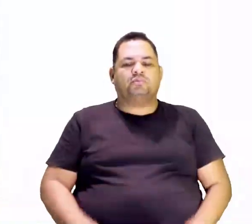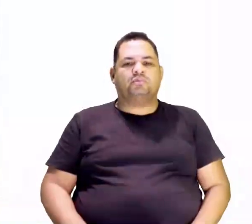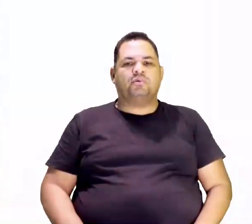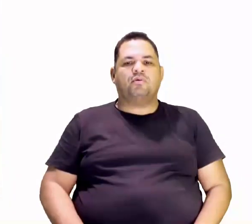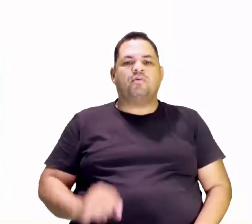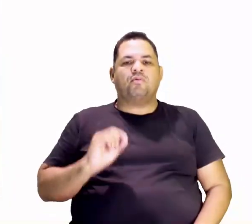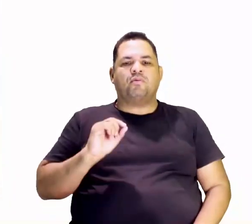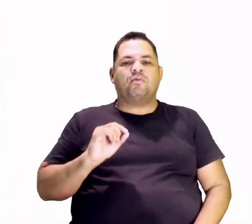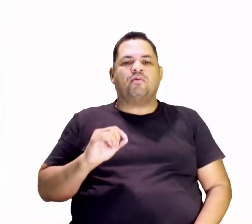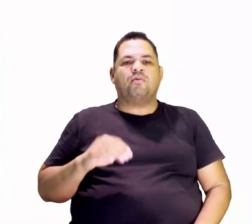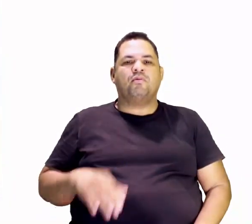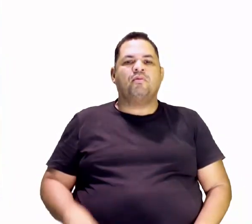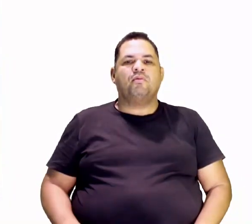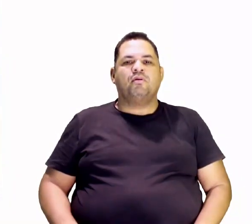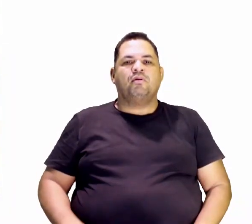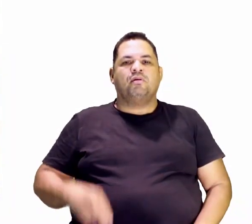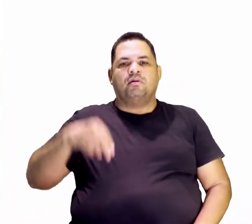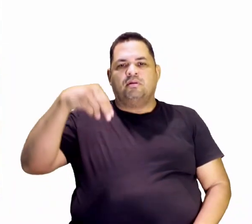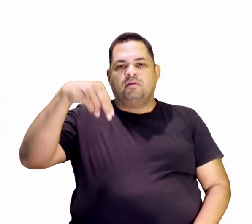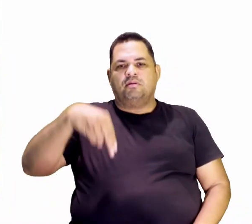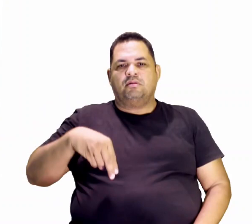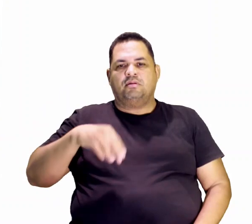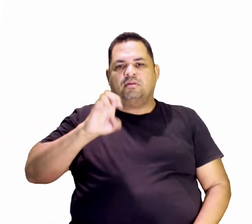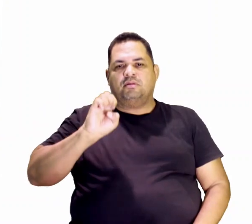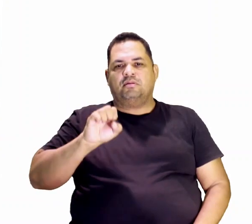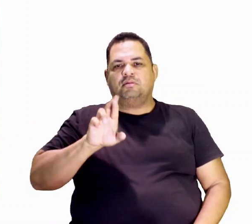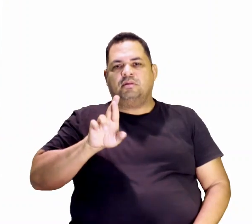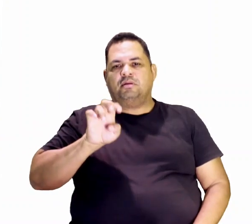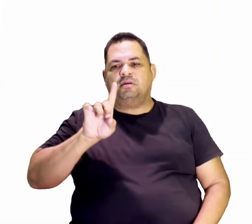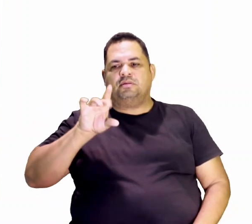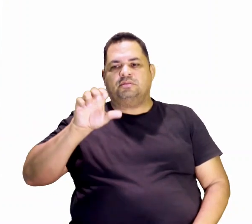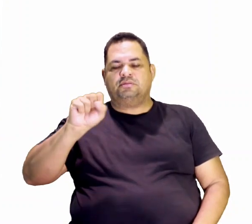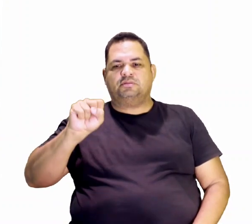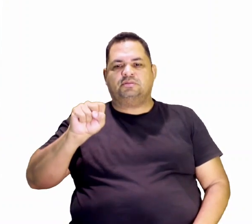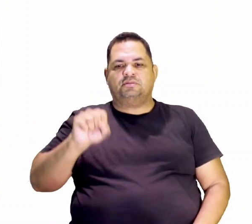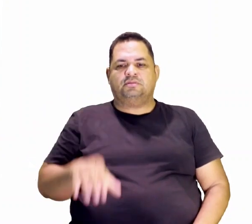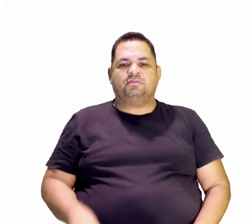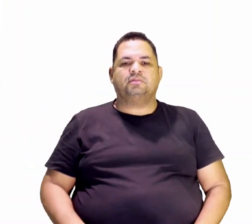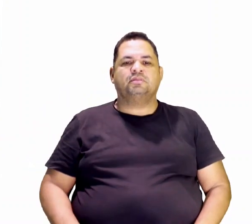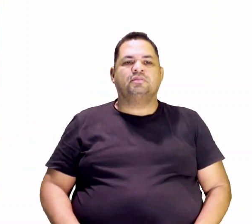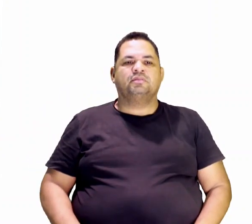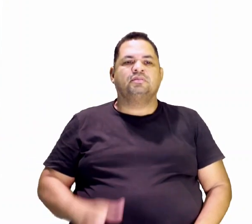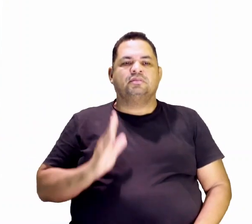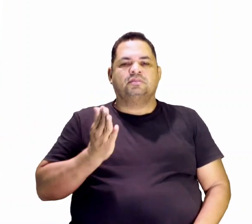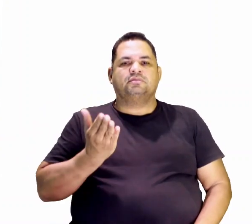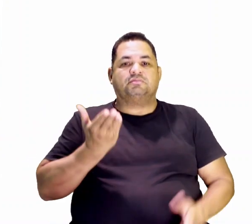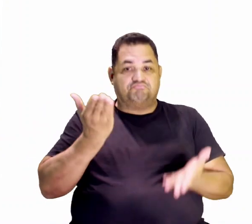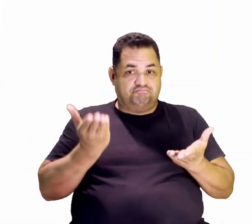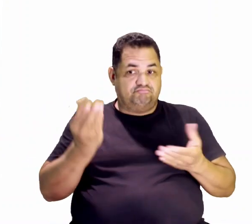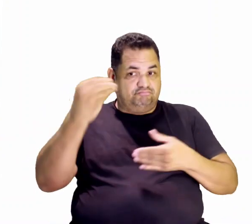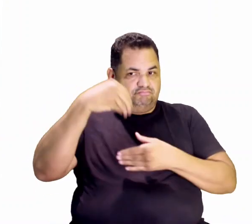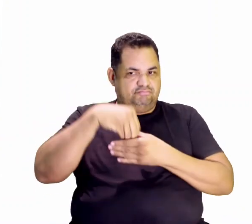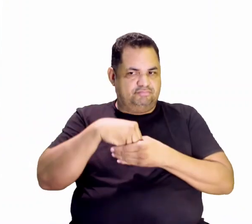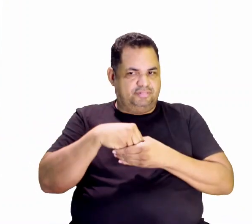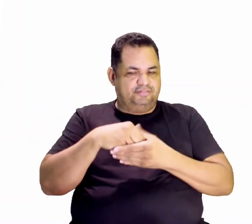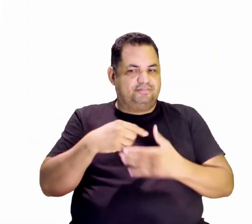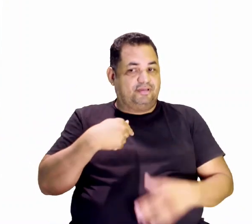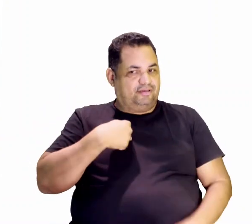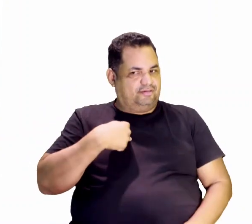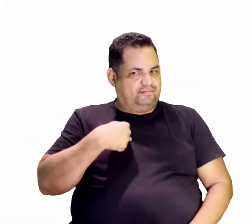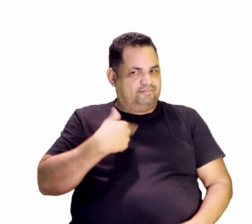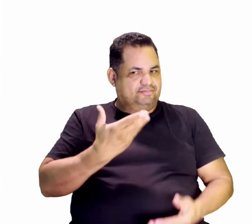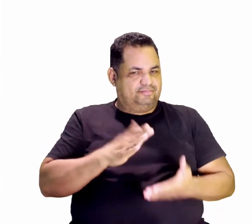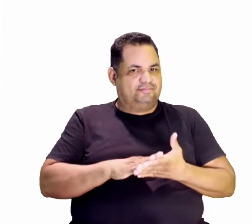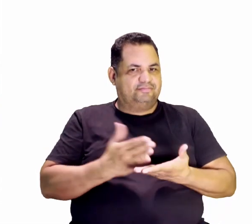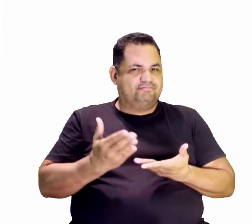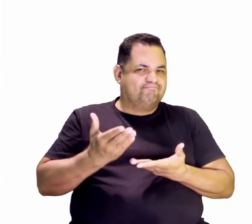grupo é esse? Dos nerds. Vocês acreditam nisso? Já fiz parte desse grupo aqui e de vez em quando estou inserida